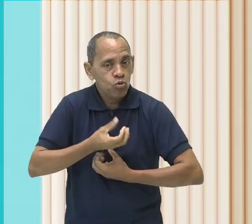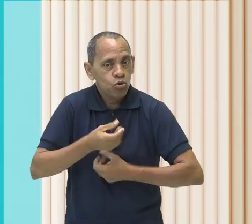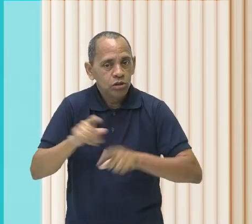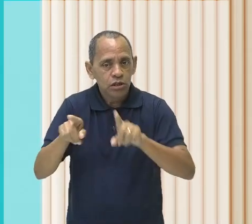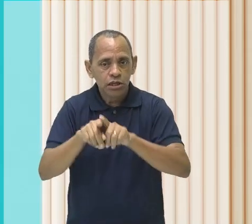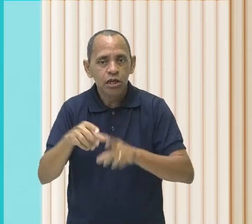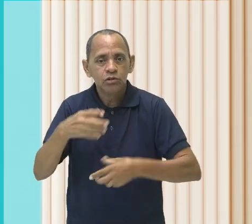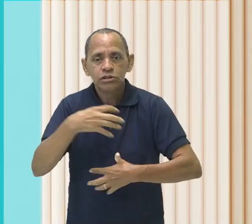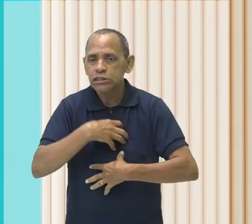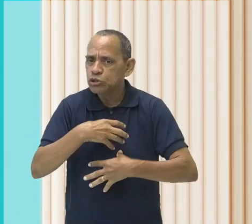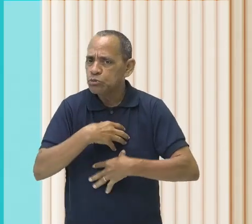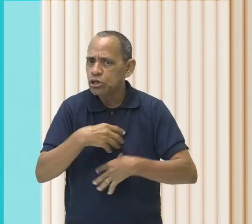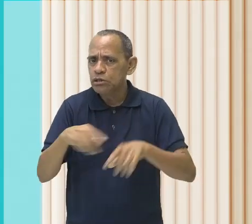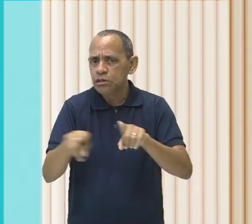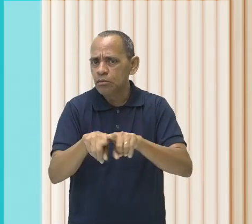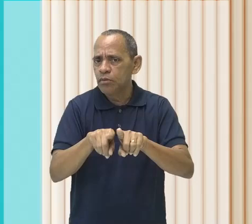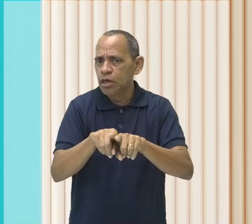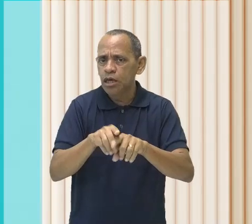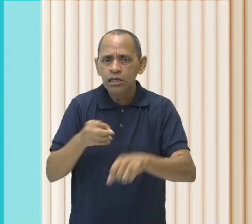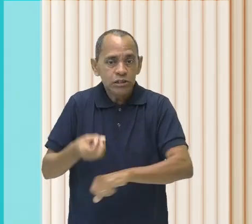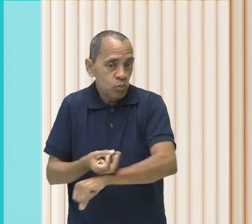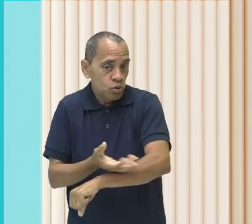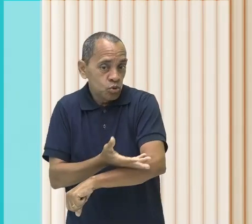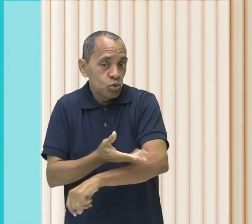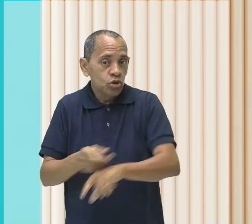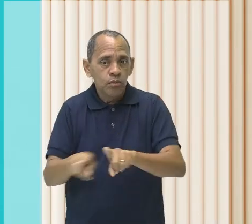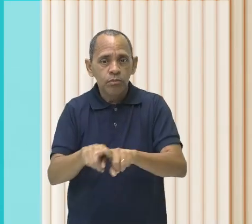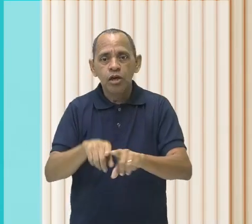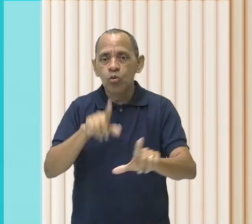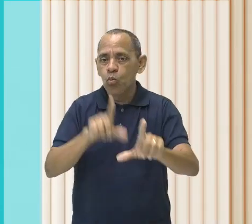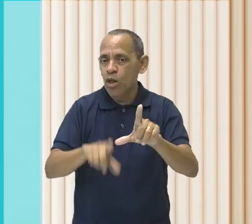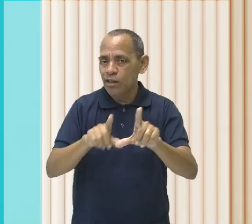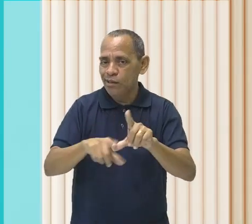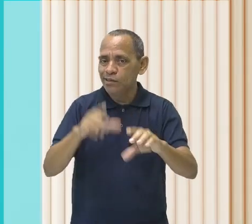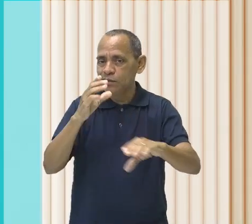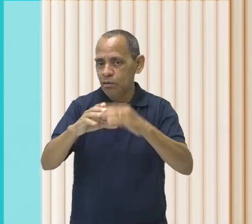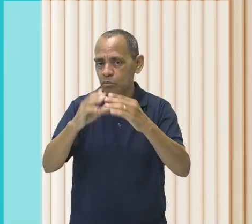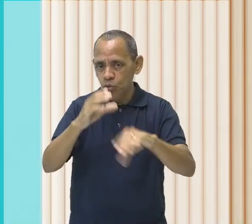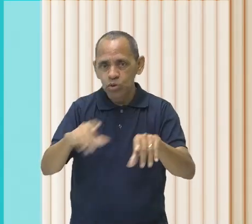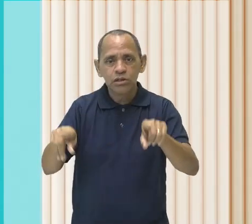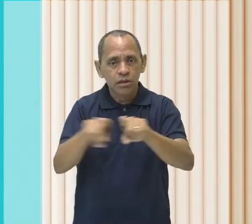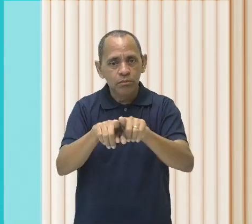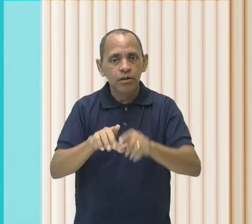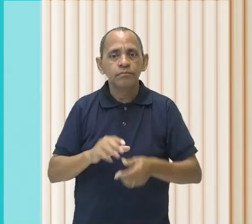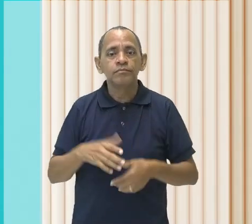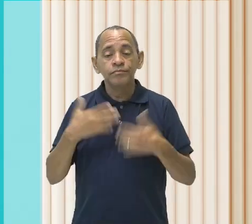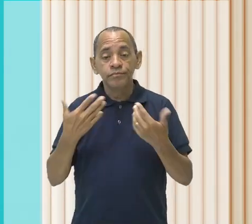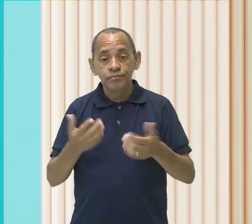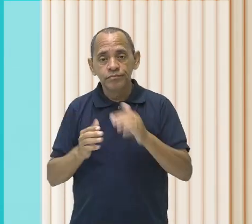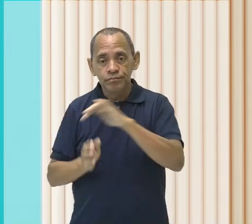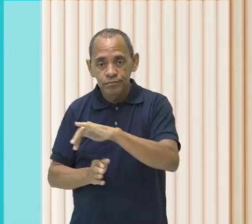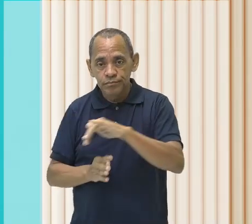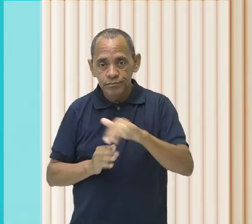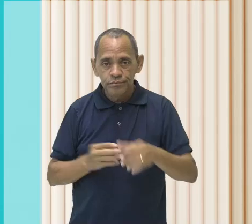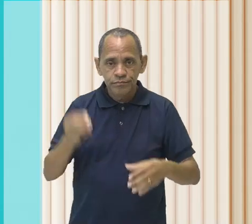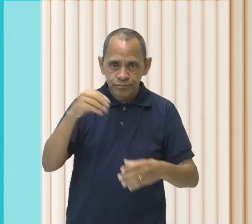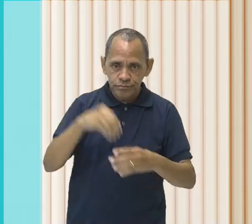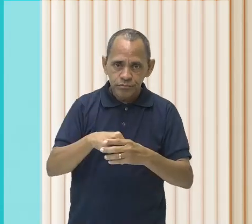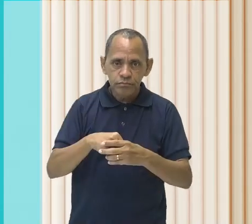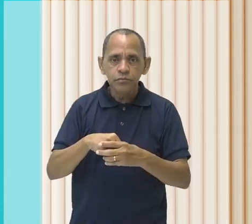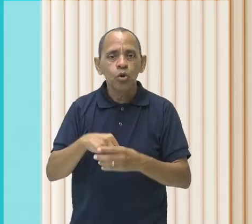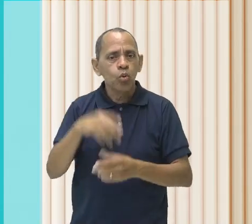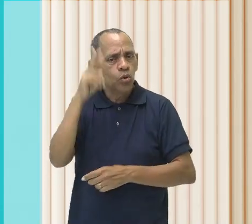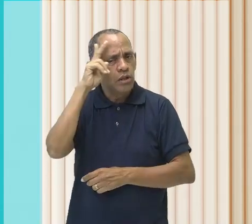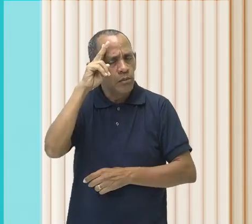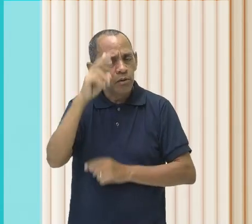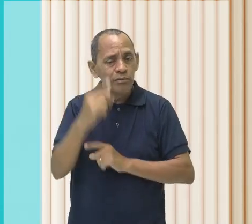está ali aquela canção, né, a letra daquela canção. E aí dentro, né, nós voltamos lá para a viagem